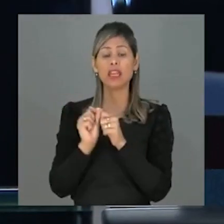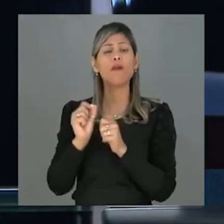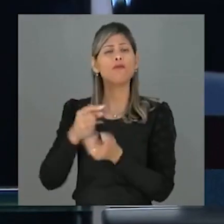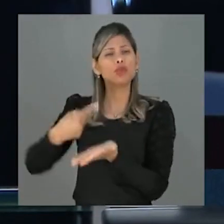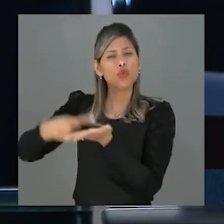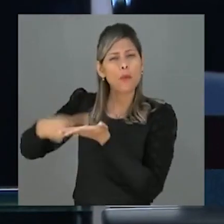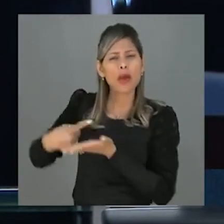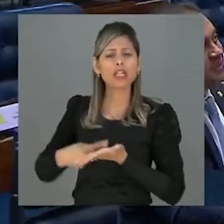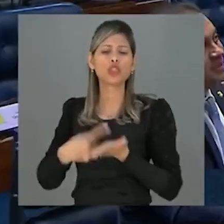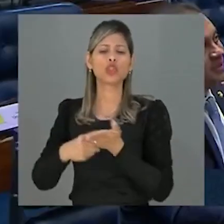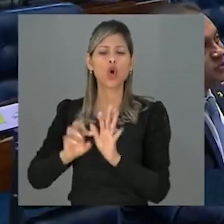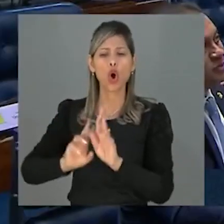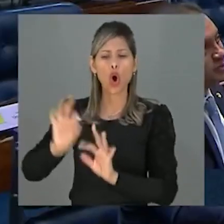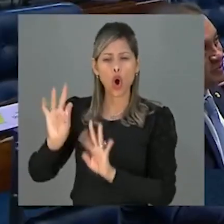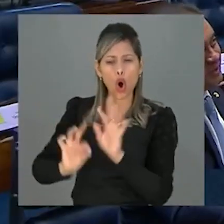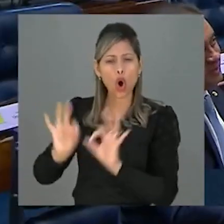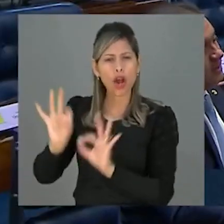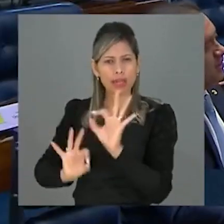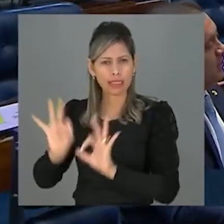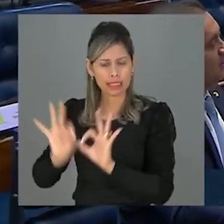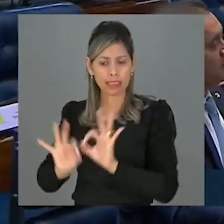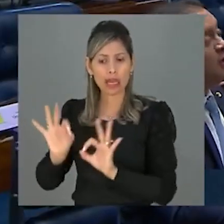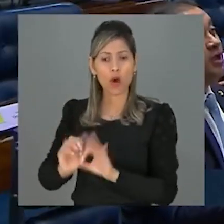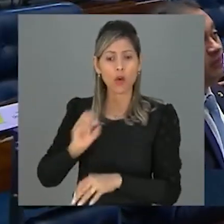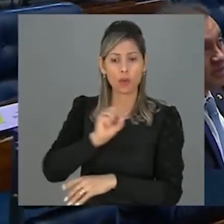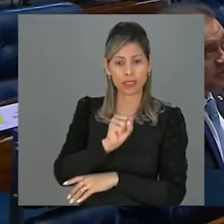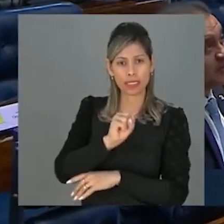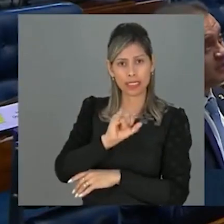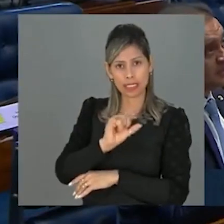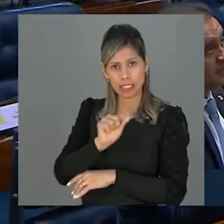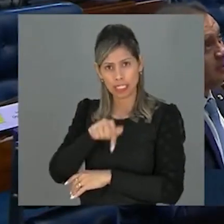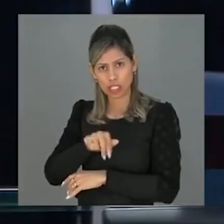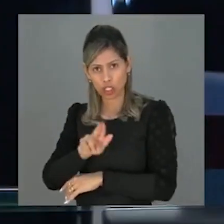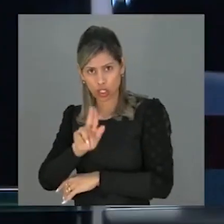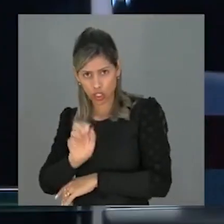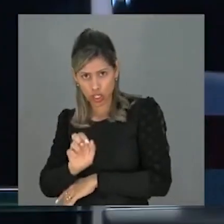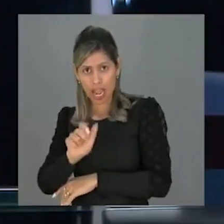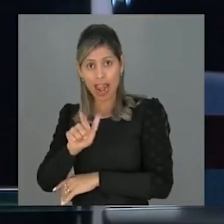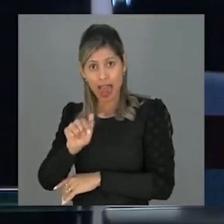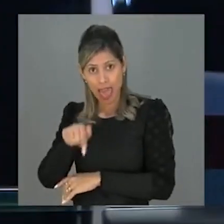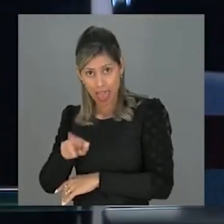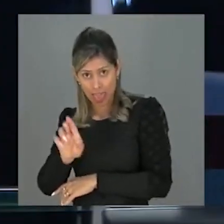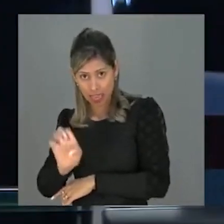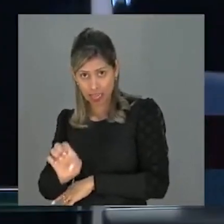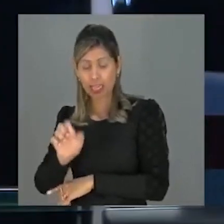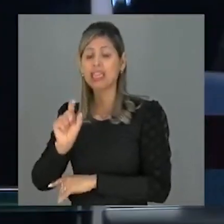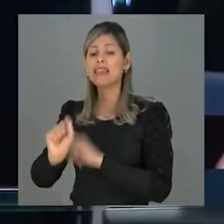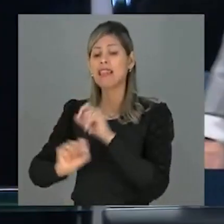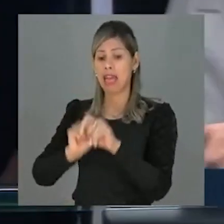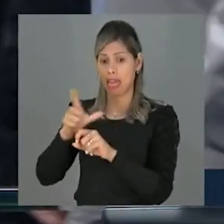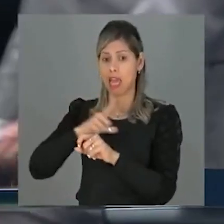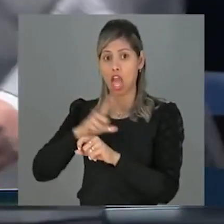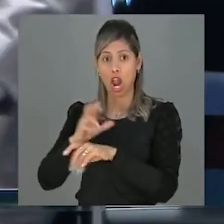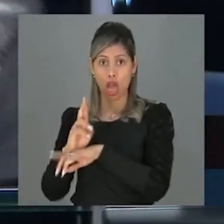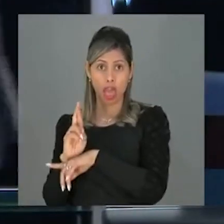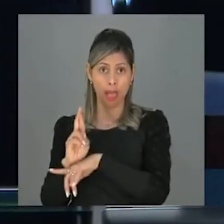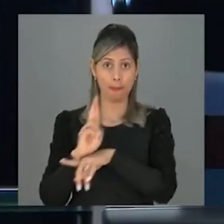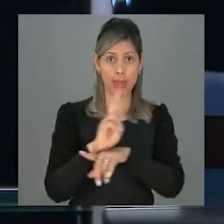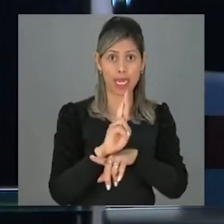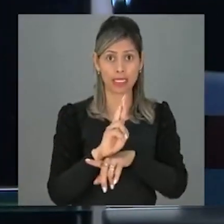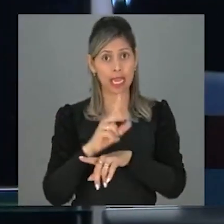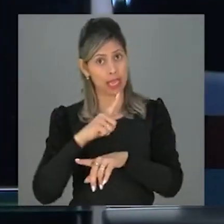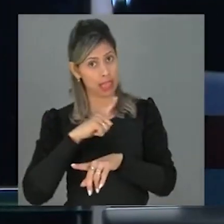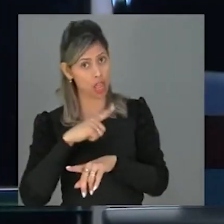Sindileges, que representa os servidores de ambas as casas do Legislativo, a quem esta presidência rende